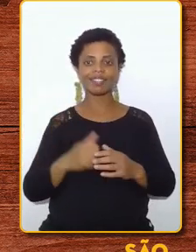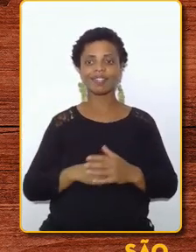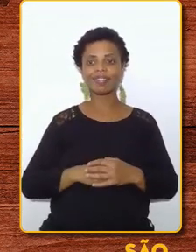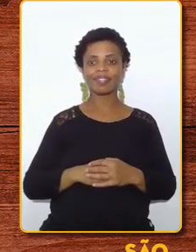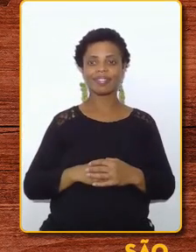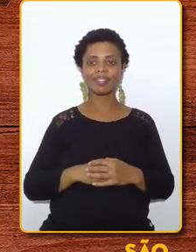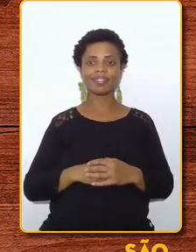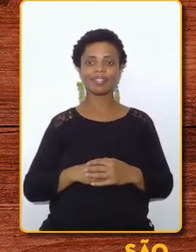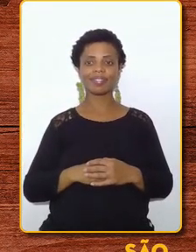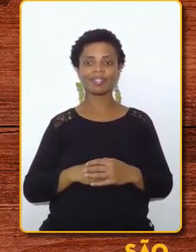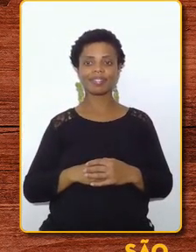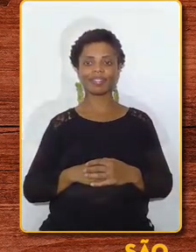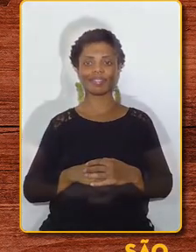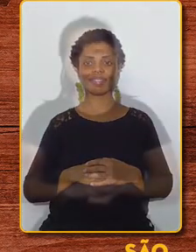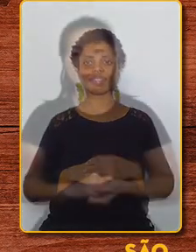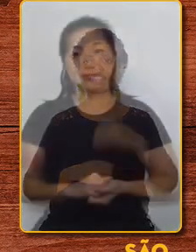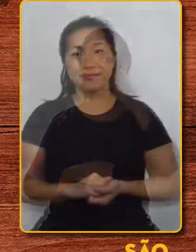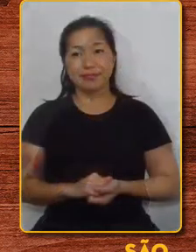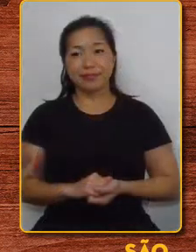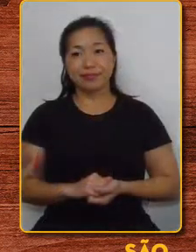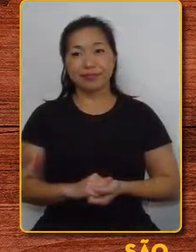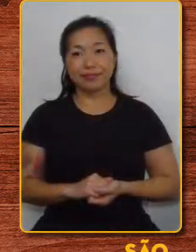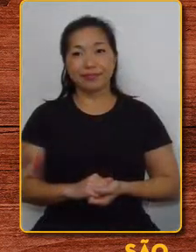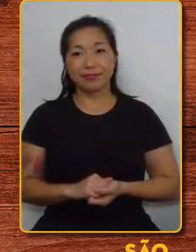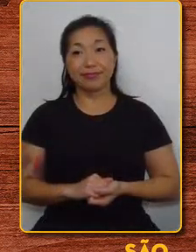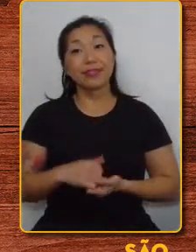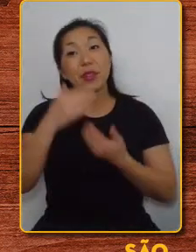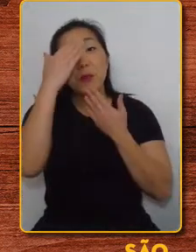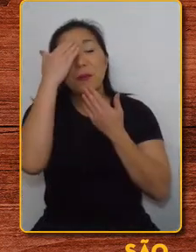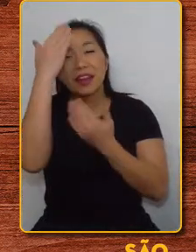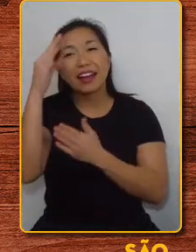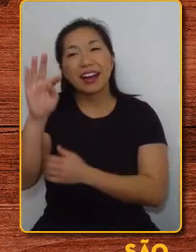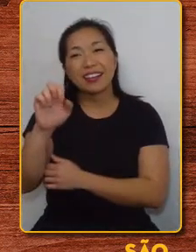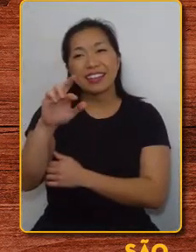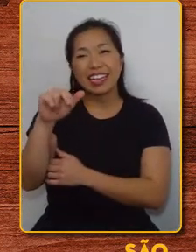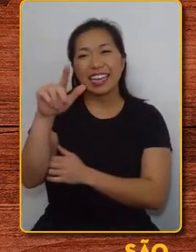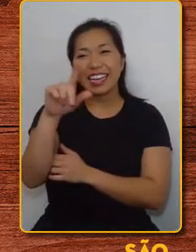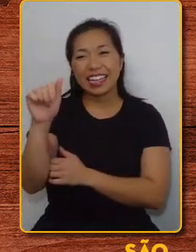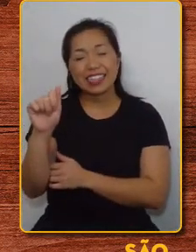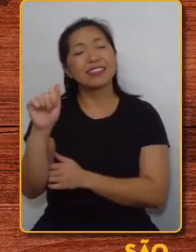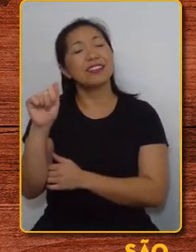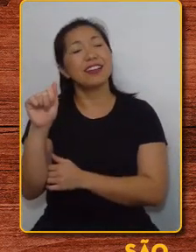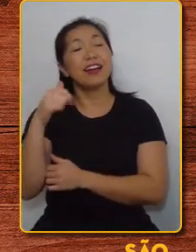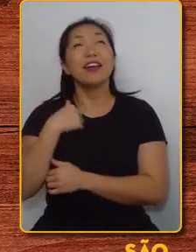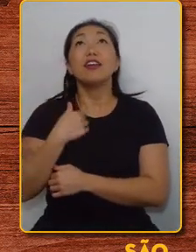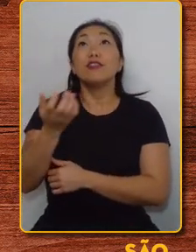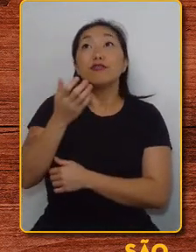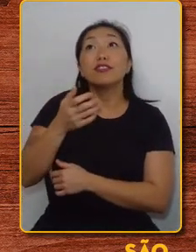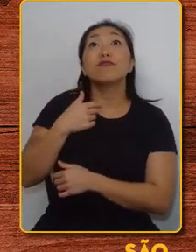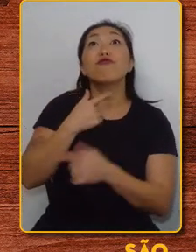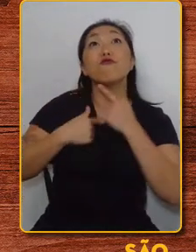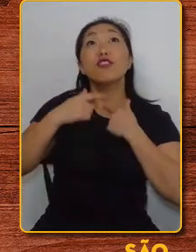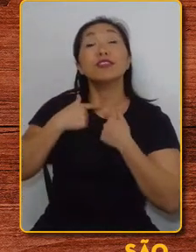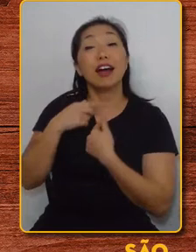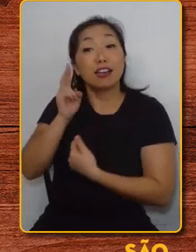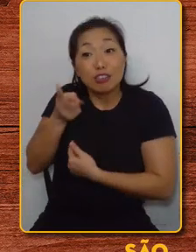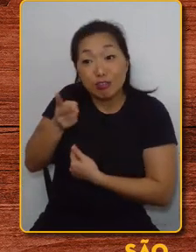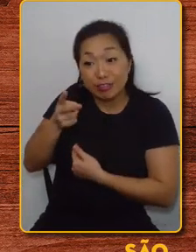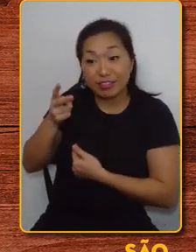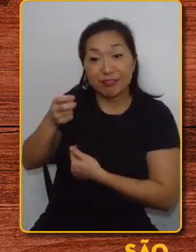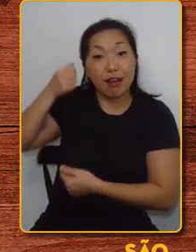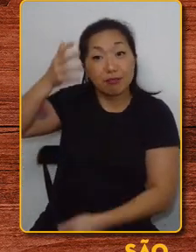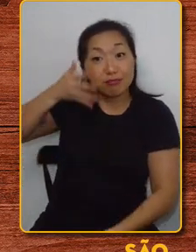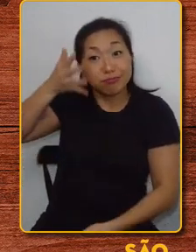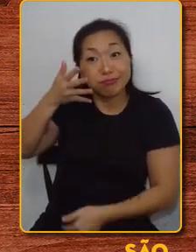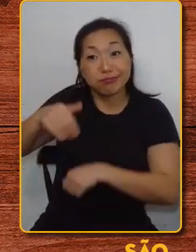Obrigada, Tereza. Nossa, eu fico com vontade de falar e entrar na discussão, mas eu preciso passar o tempo para os outros. Mas isso que você trouxe de só um